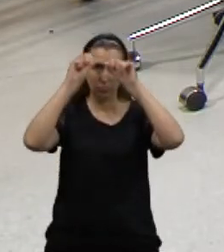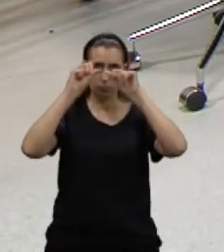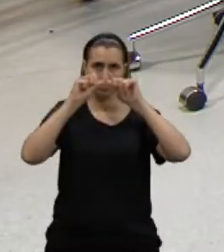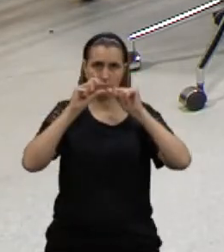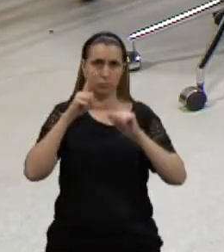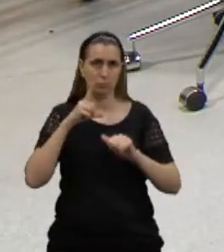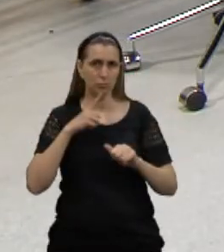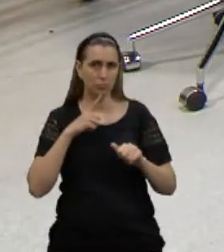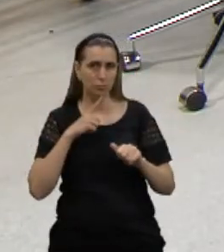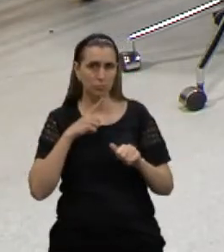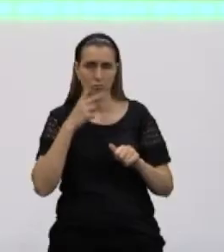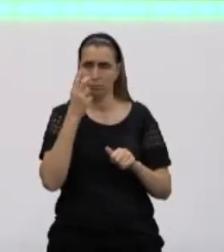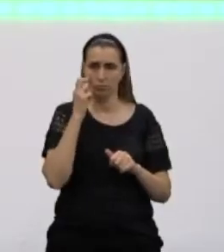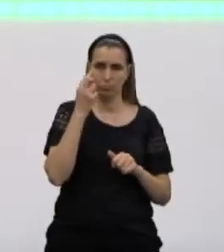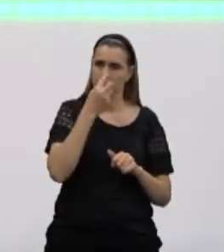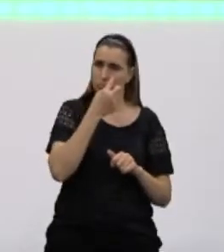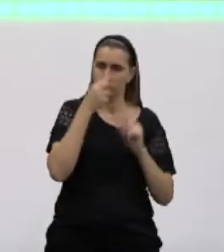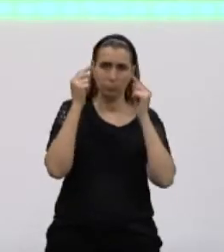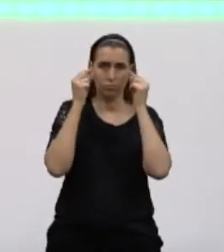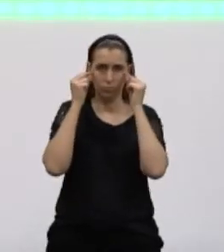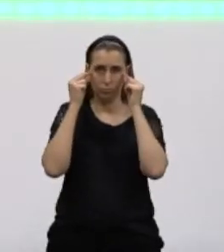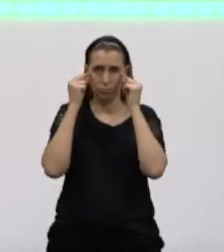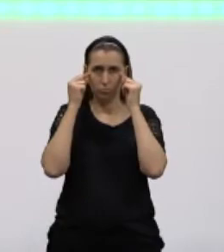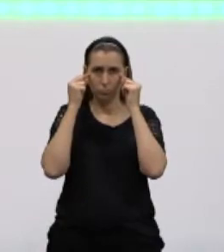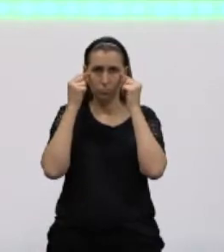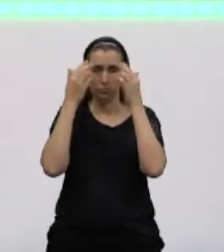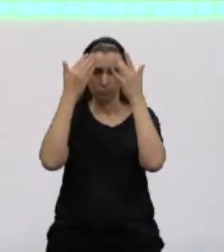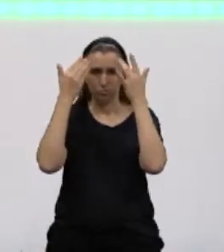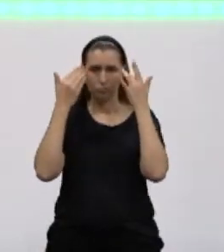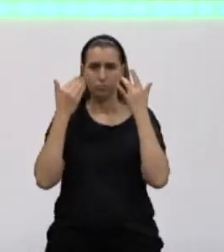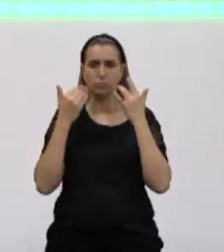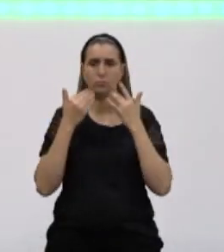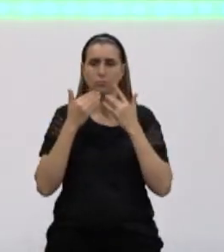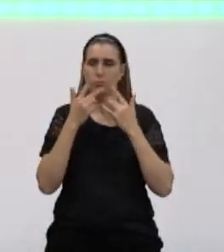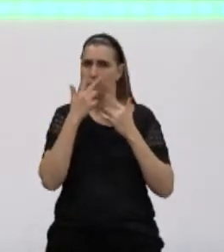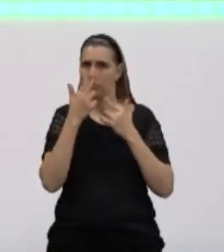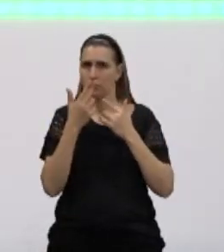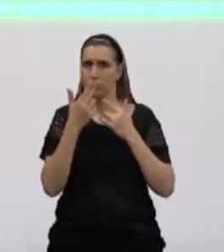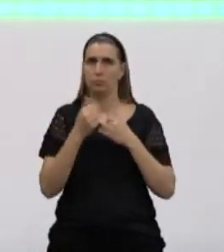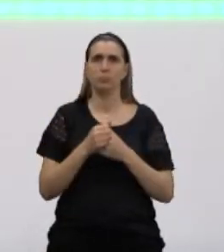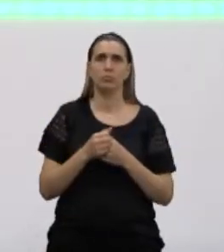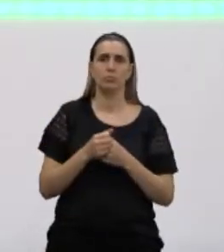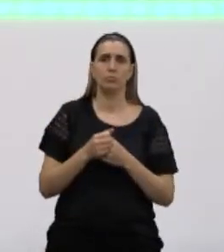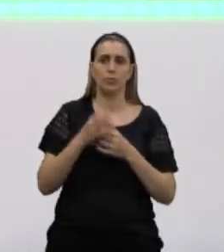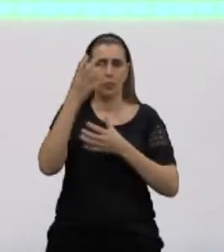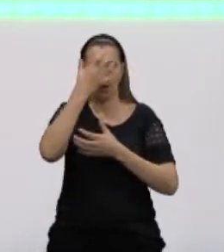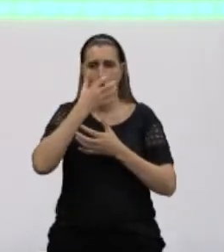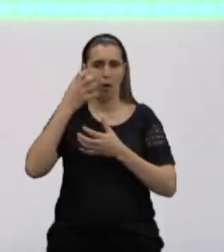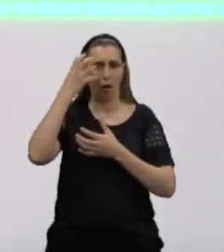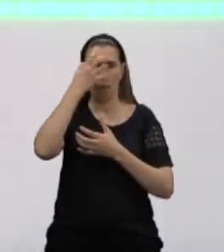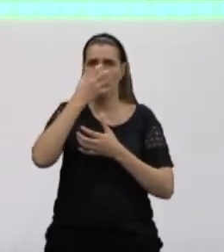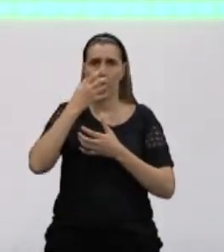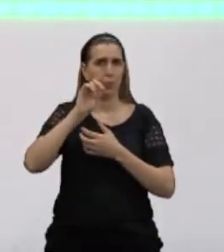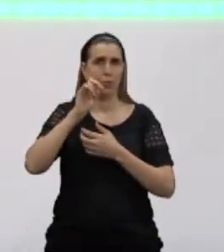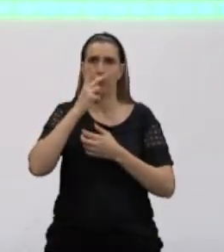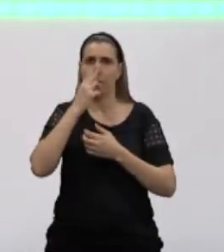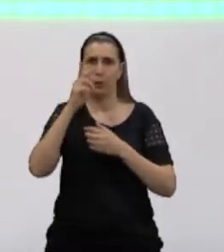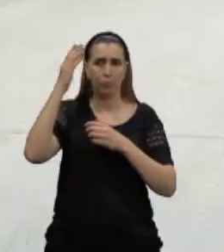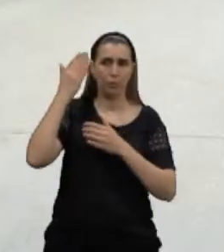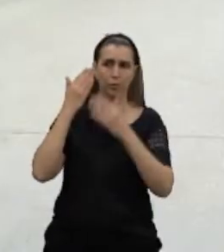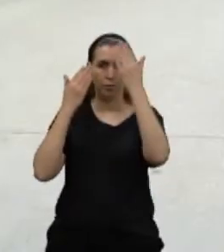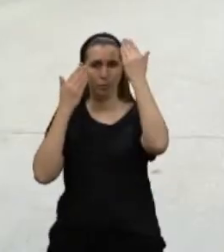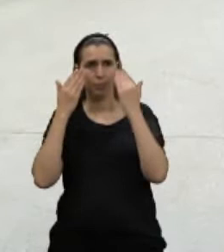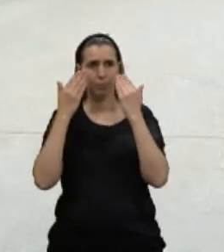Apesar de ter, né, dois olhos, as partes serem as mesmas, o formato não é exatamente igual nos dois